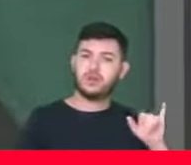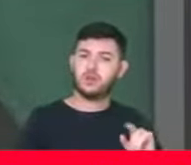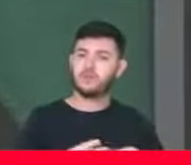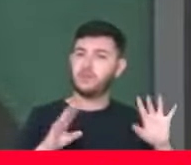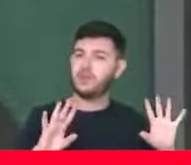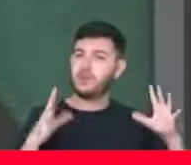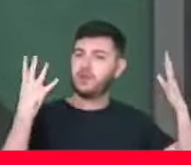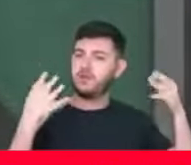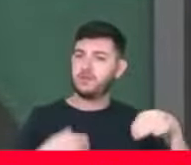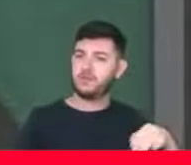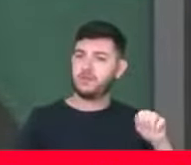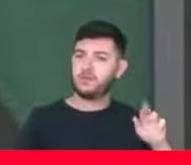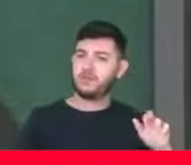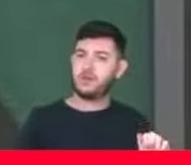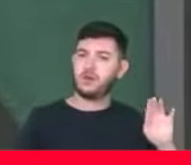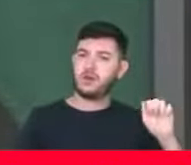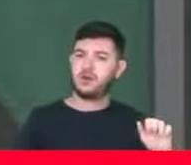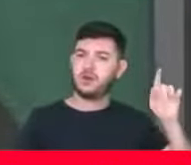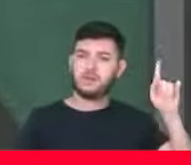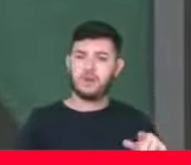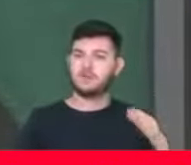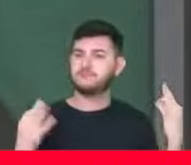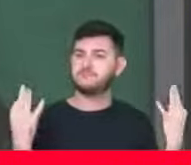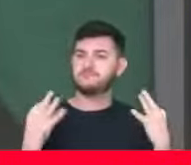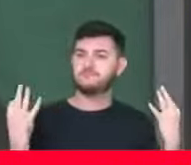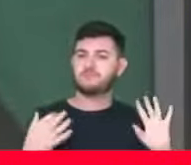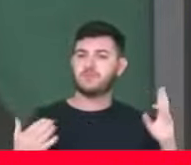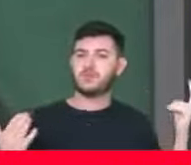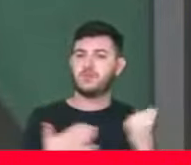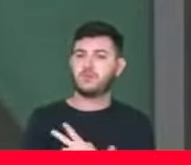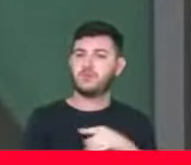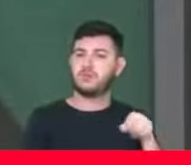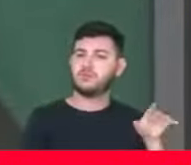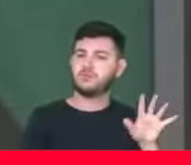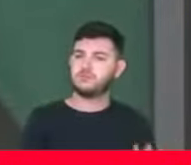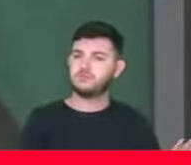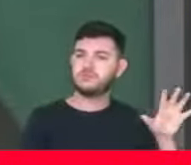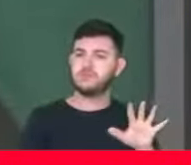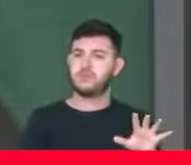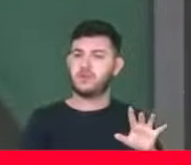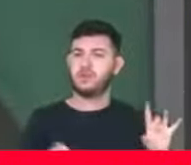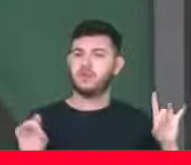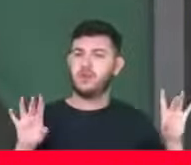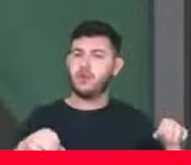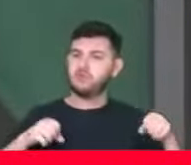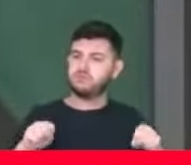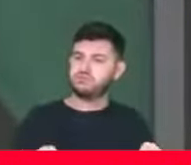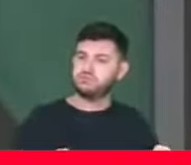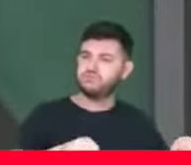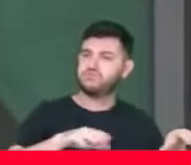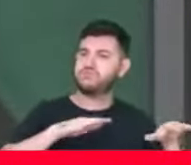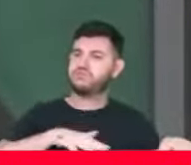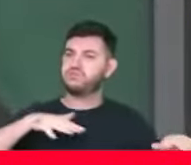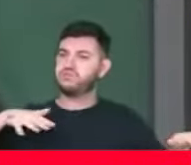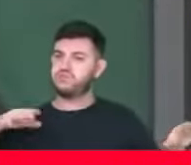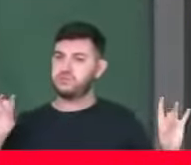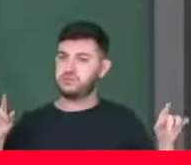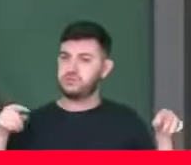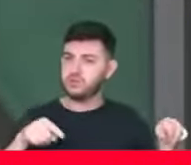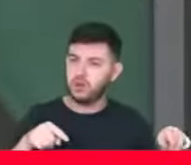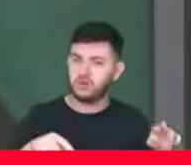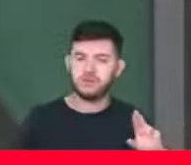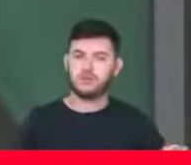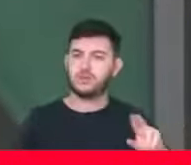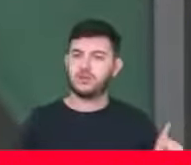coisa mais linda já vista naquela cidade, não só numa moto carreata gigante, eu